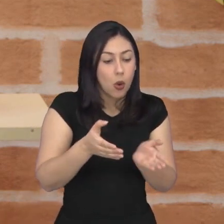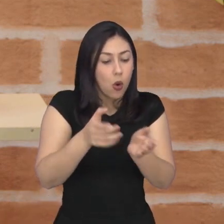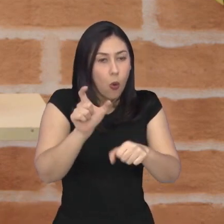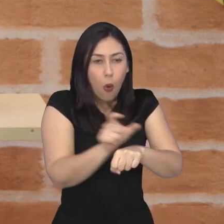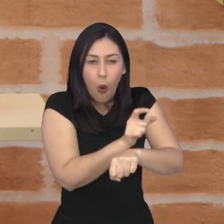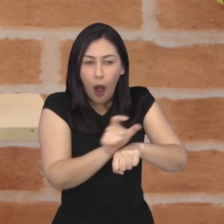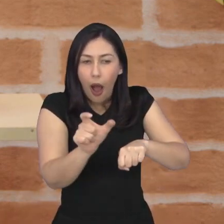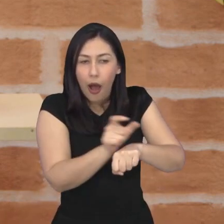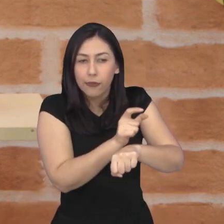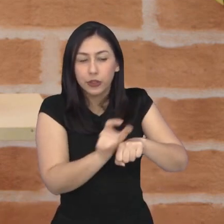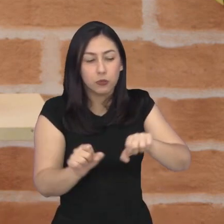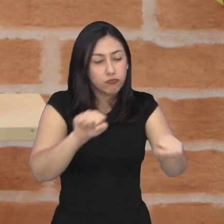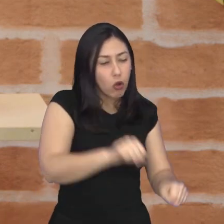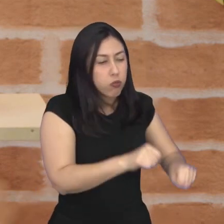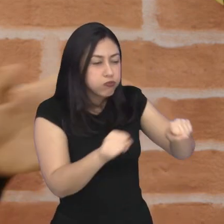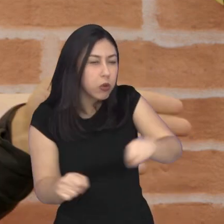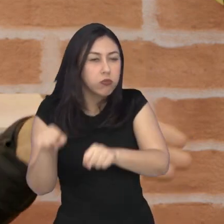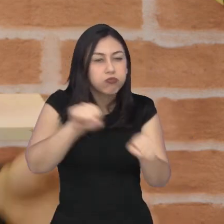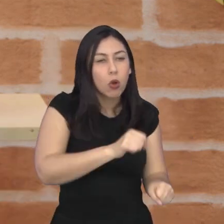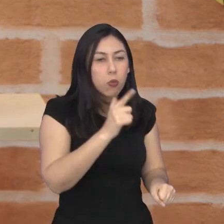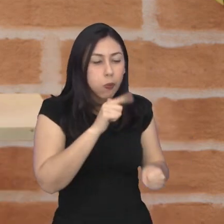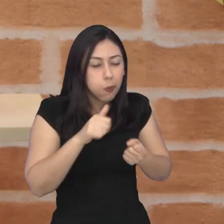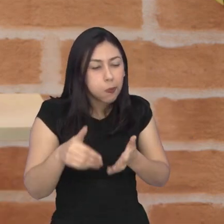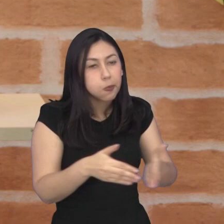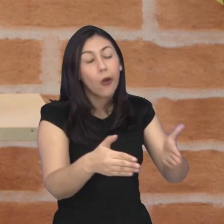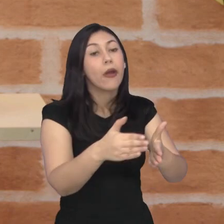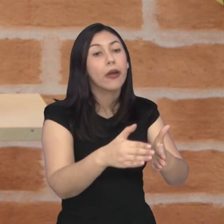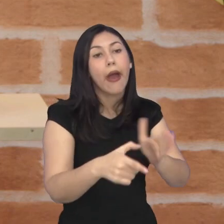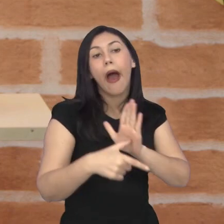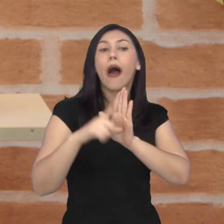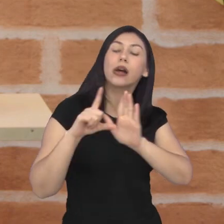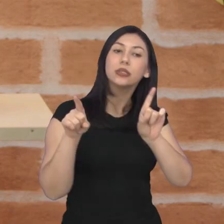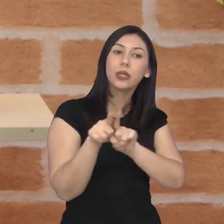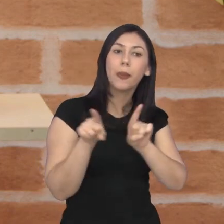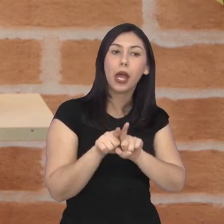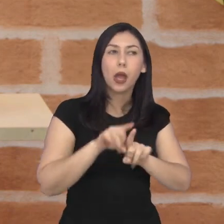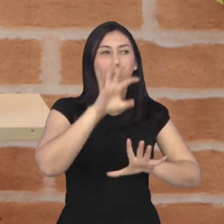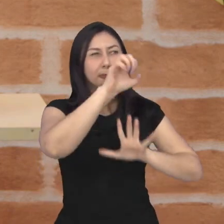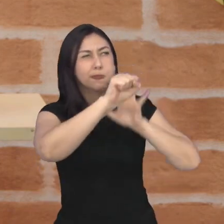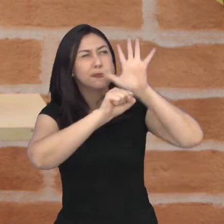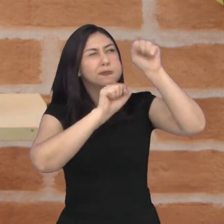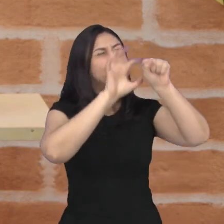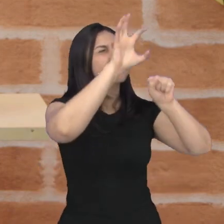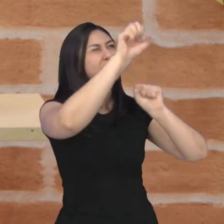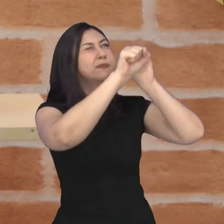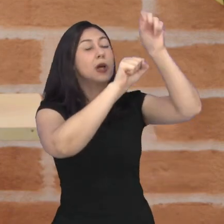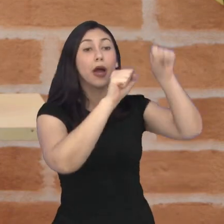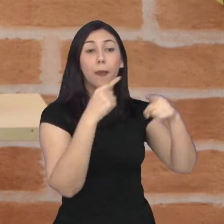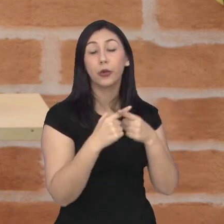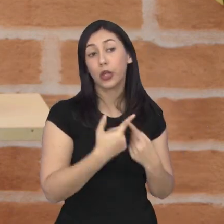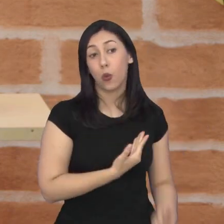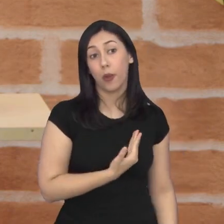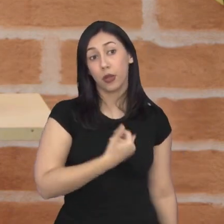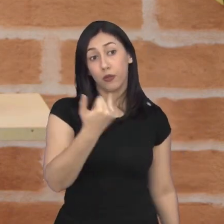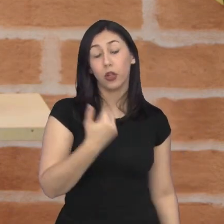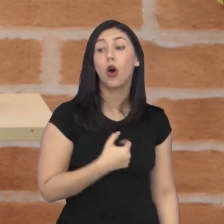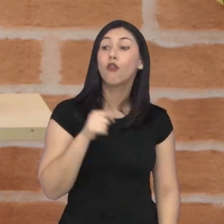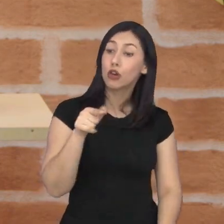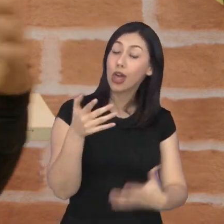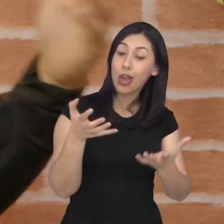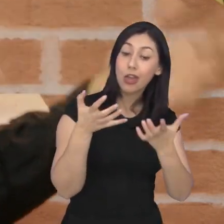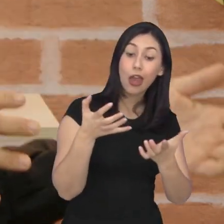rafting. É o meu primeiro esporte no Rio. Antes eu fiz um pouco de escalada, junto com um amigo que me dizia que se eu quisesse me especializar na água, seria